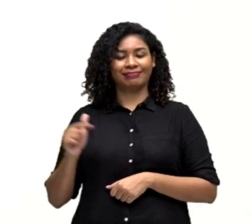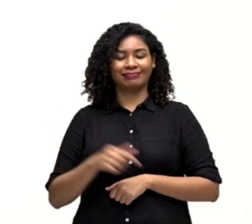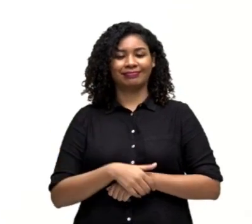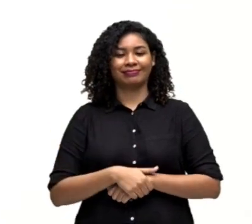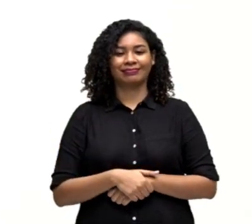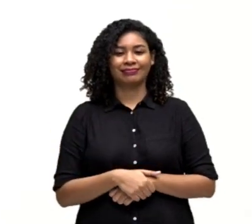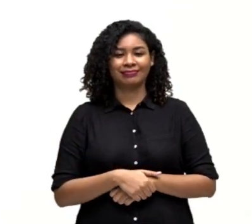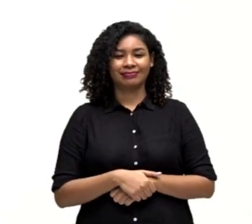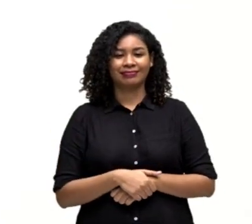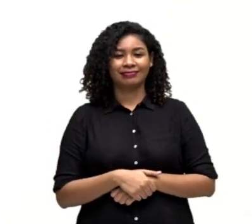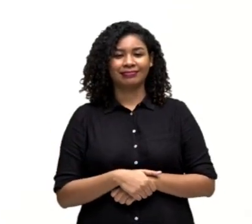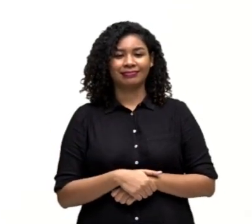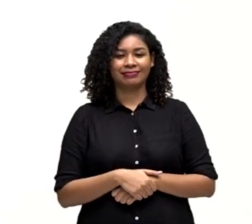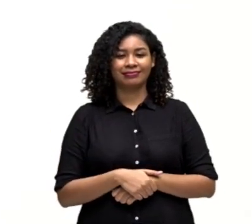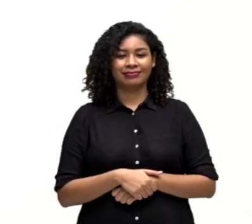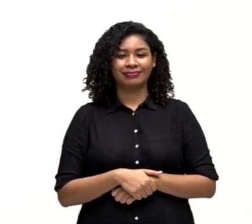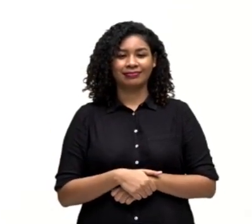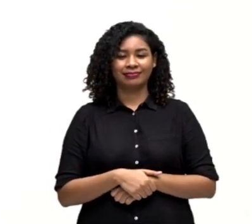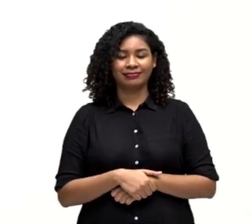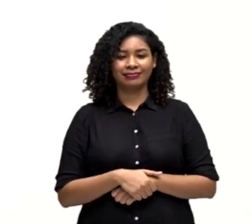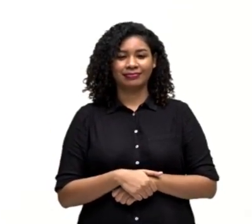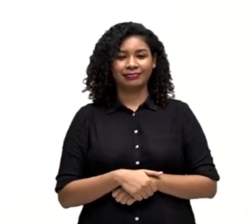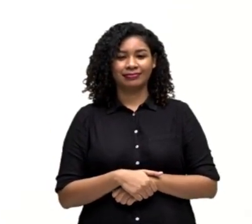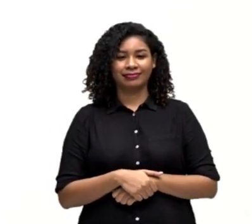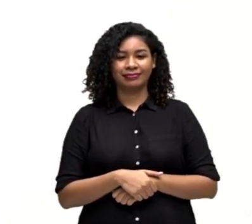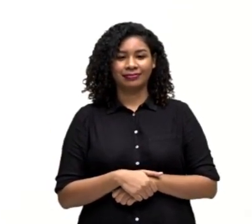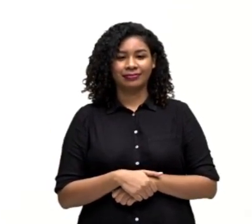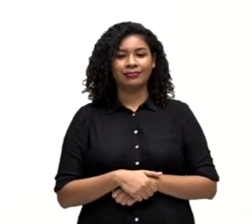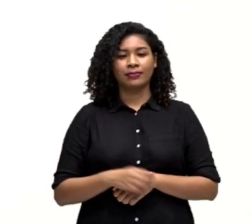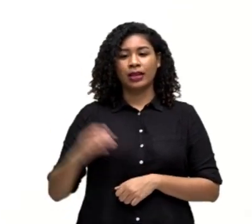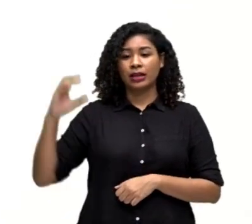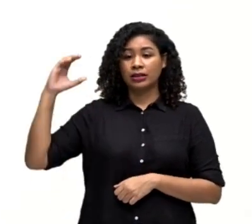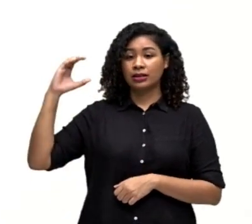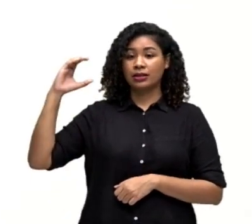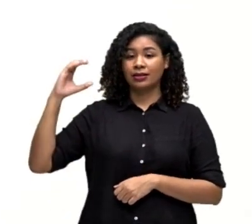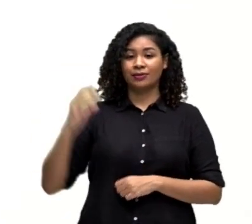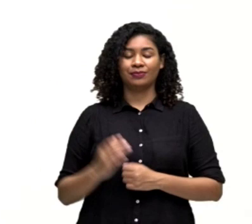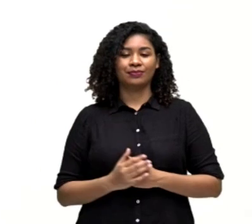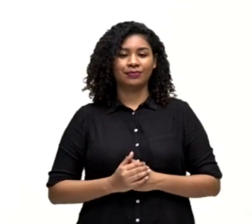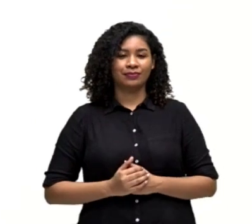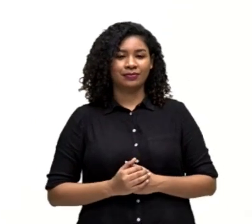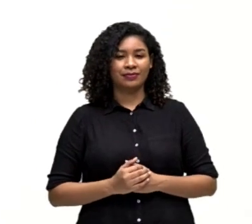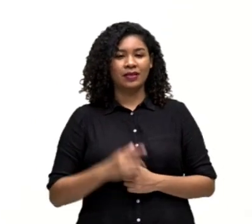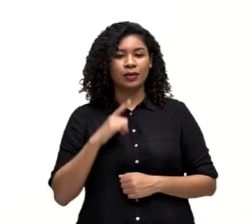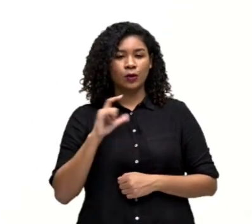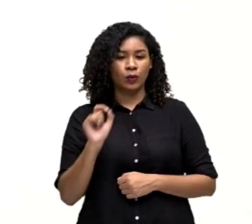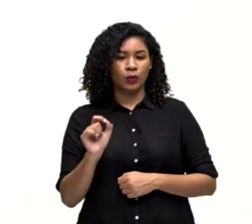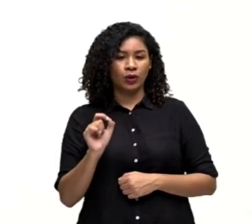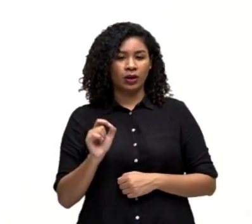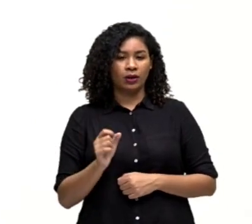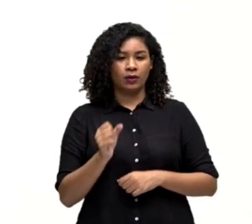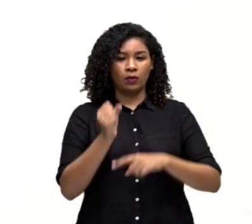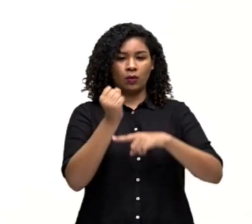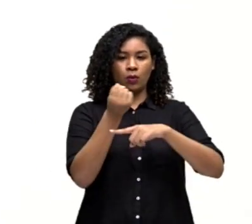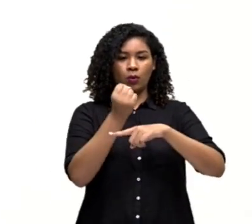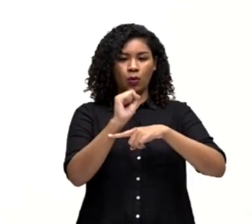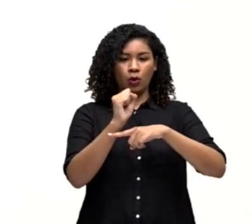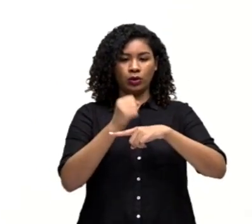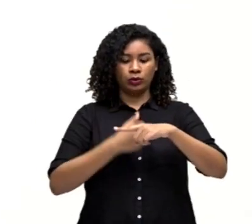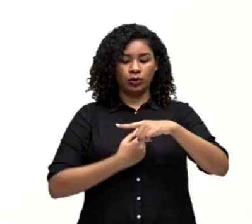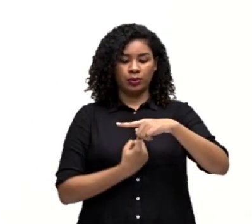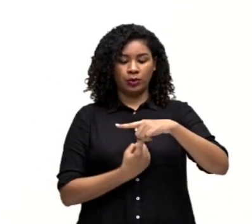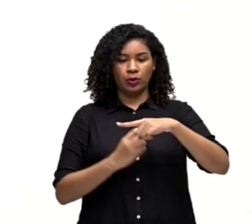não pode ser simplificada. E na letra C, nós temos aqui 8 sobre